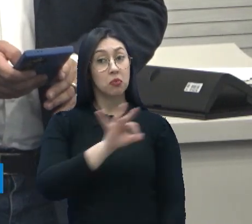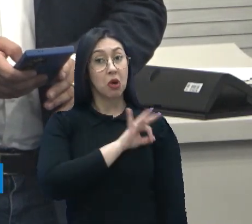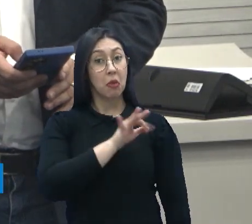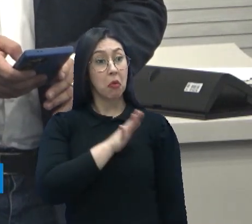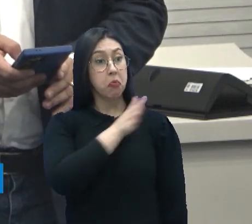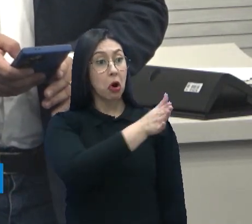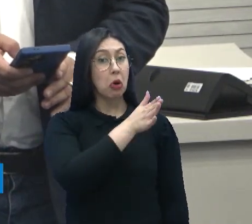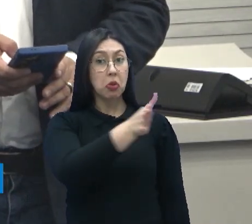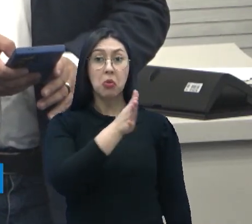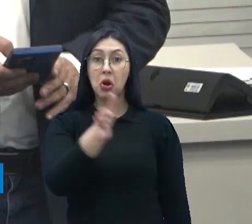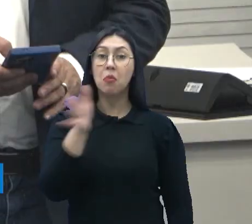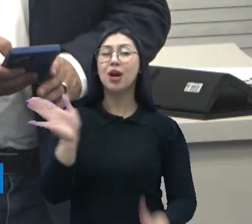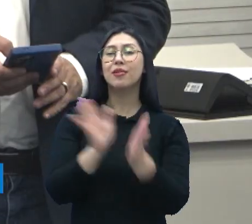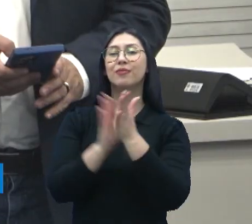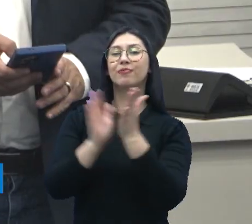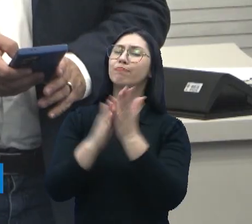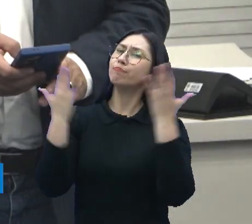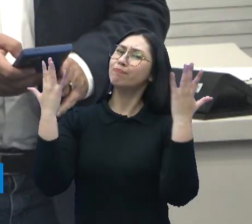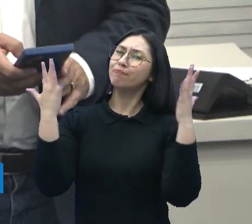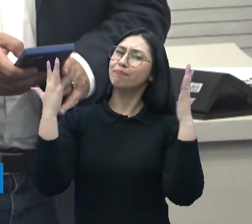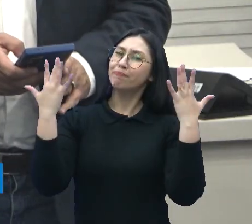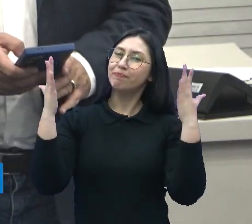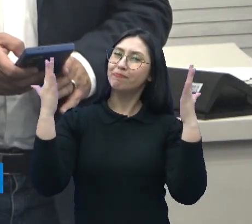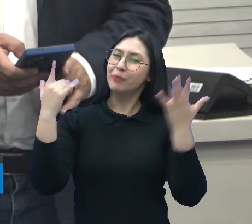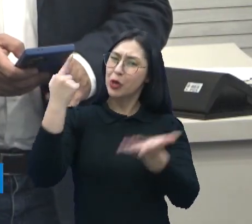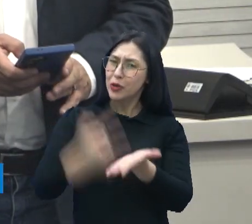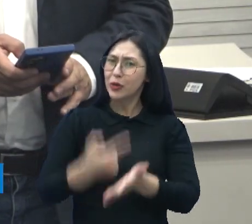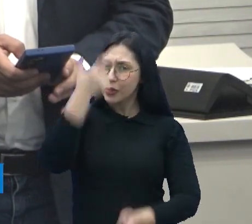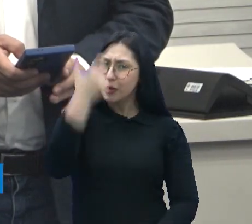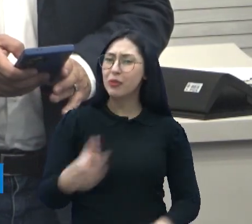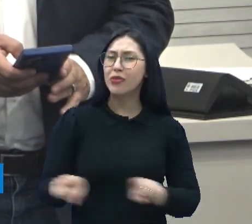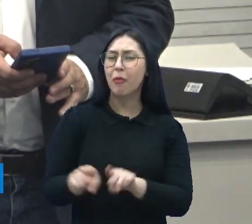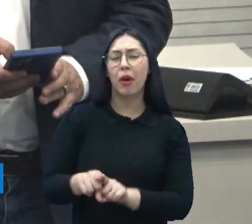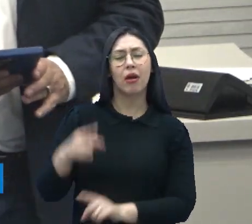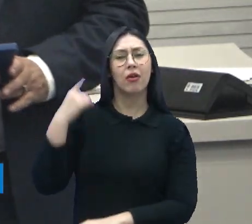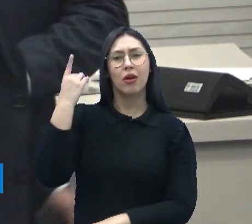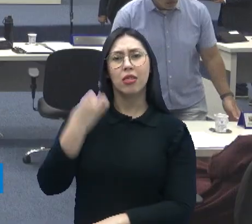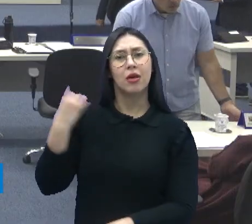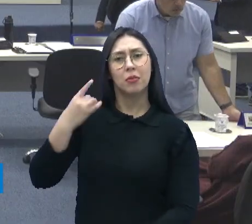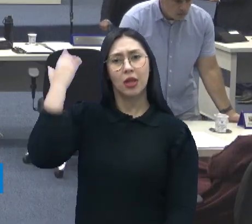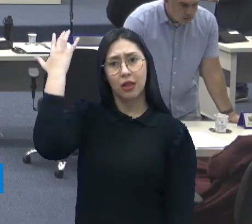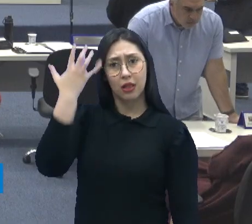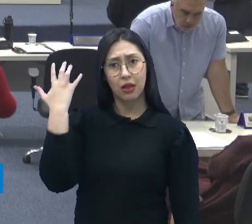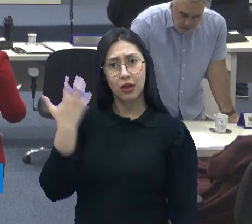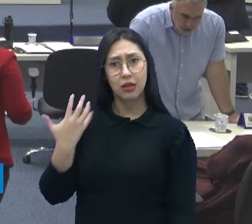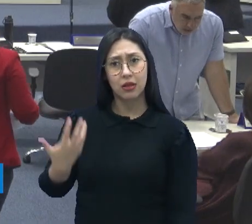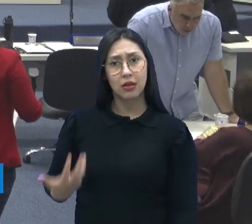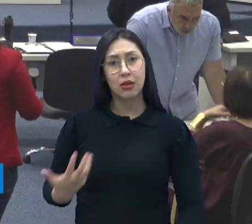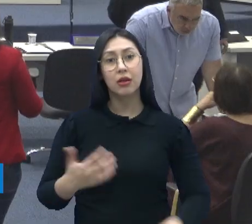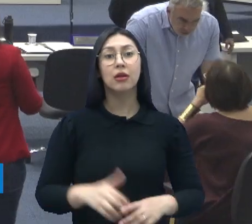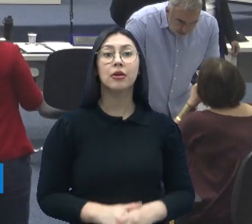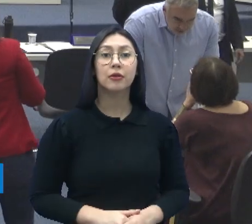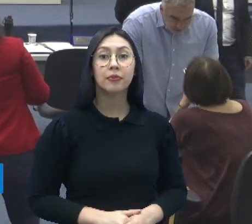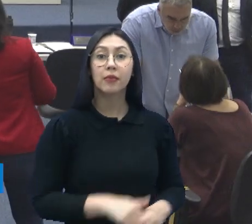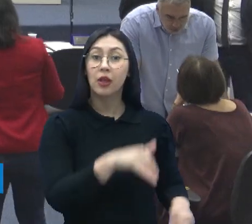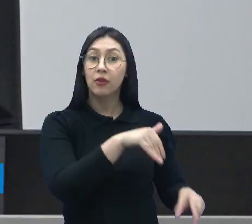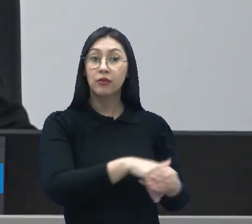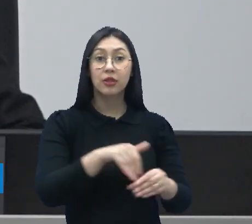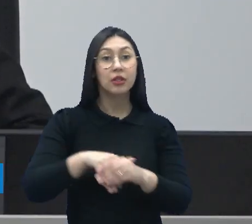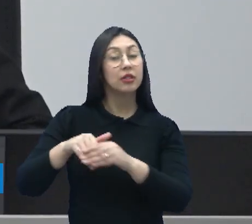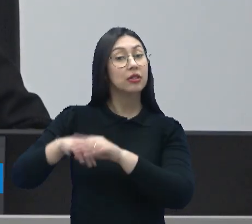rua. Parabéns, Guarda Municipal. Conte comigo e com a deputada Letícia Aguiar. Encerrado o processo de